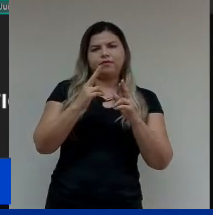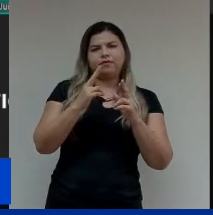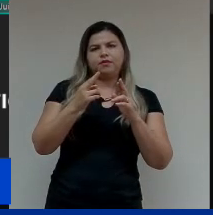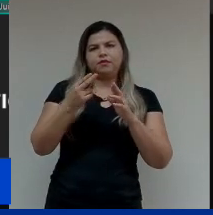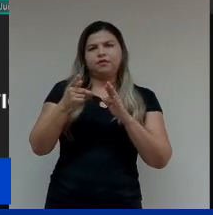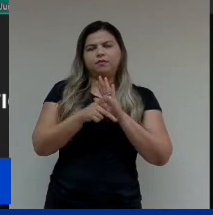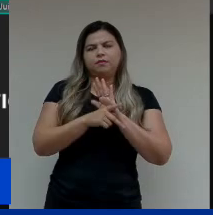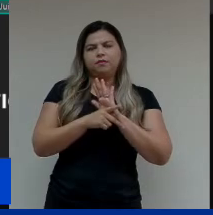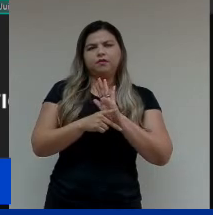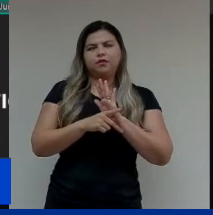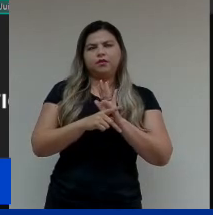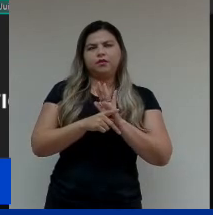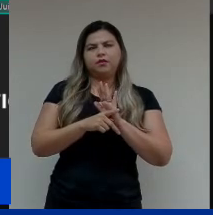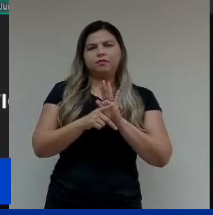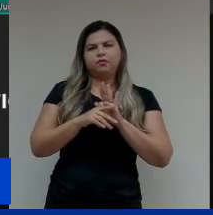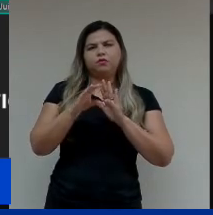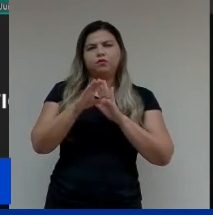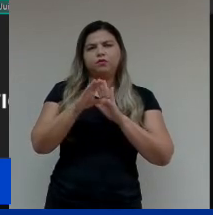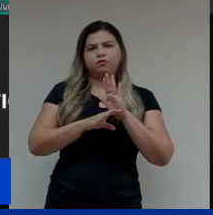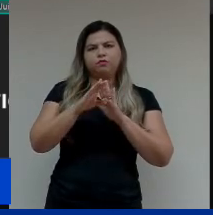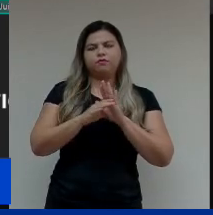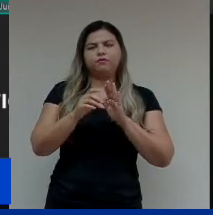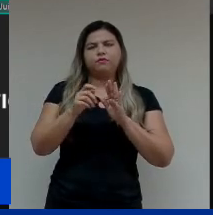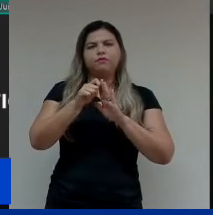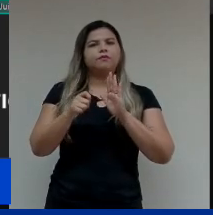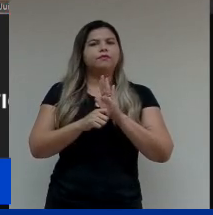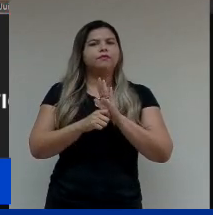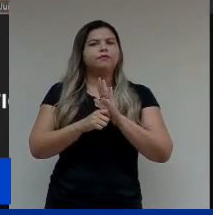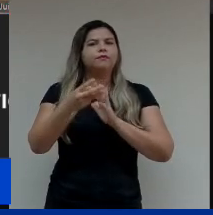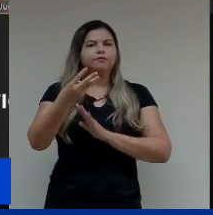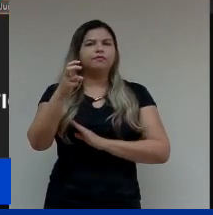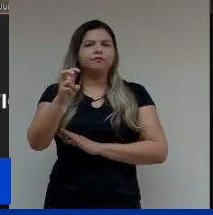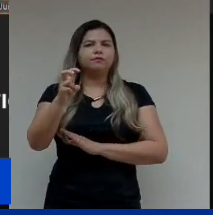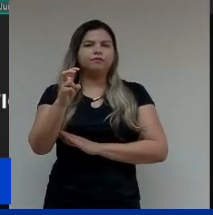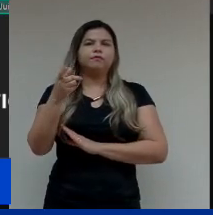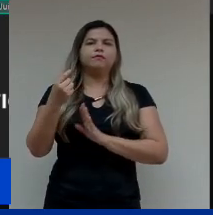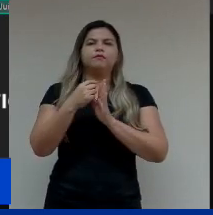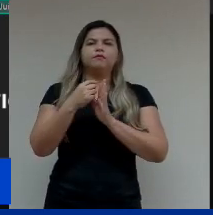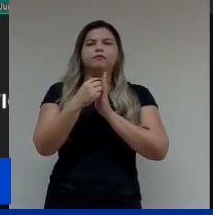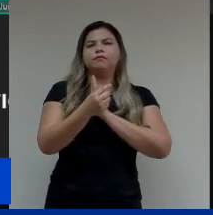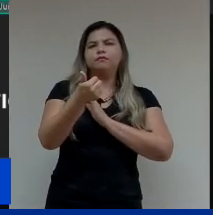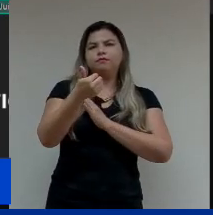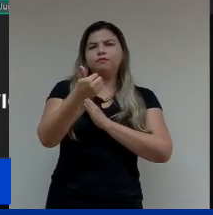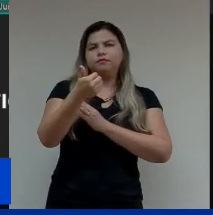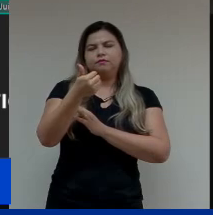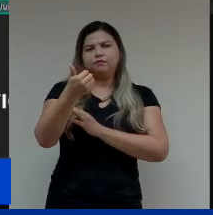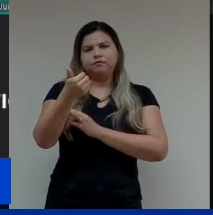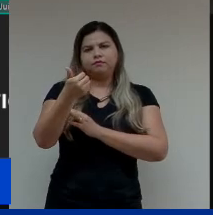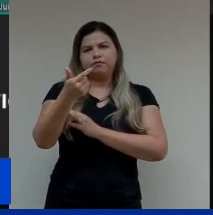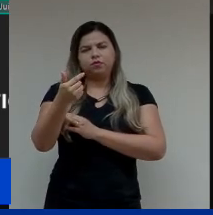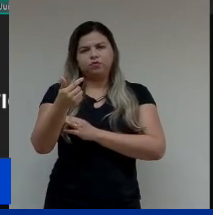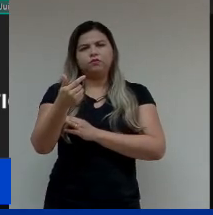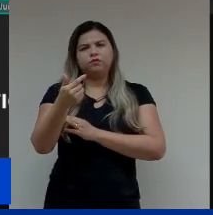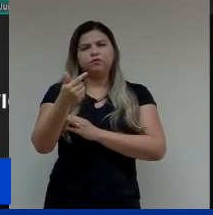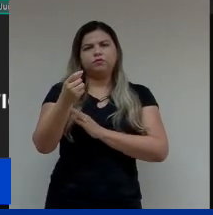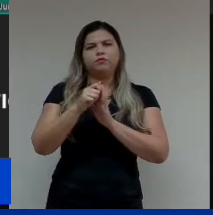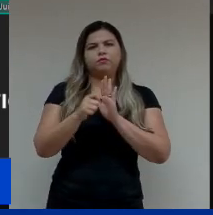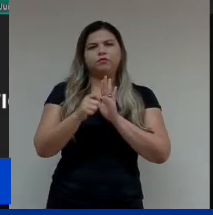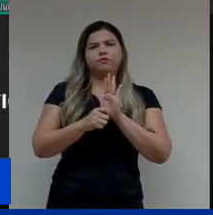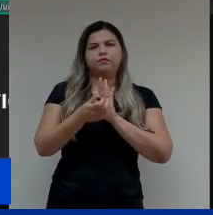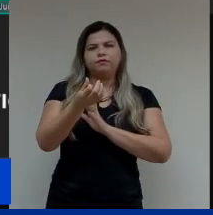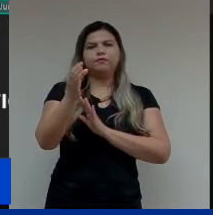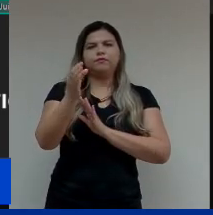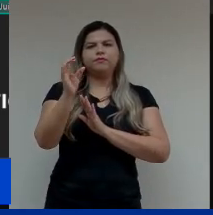além de não abordar os artigos 35, parágrafo 12º, artigo 60